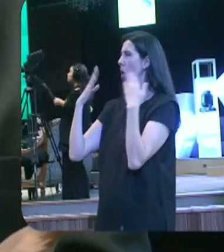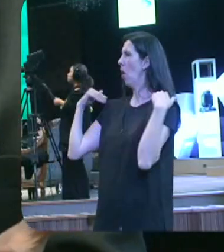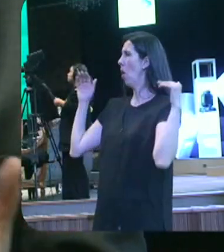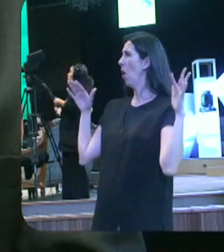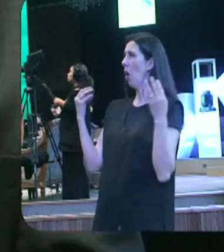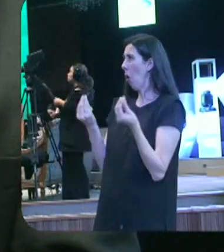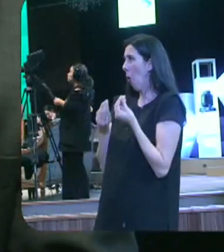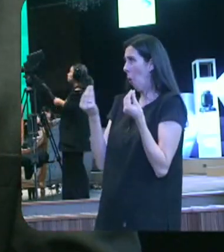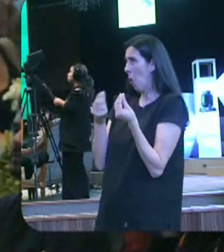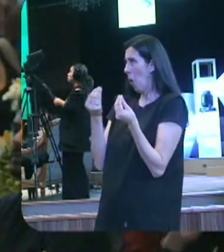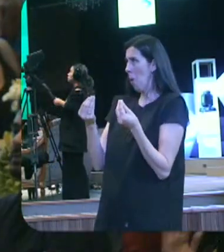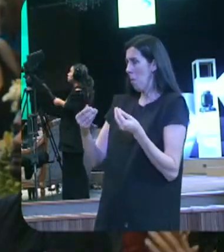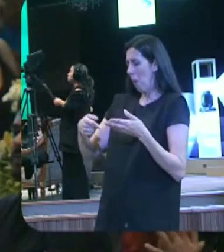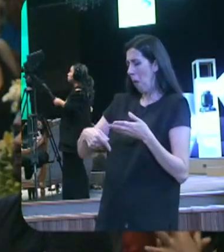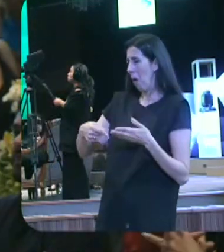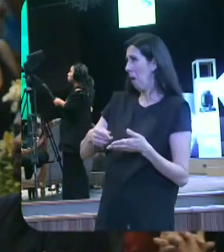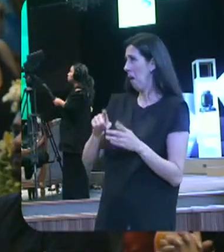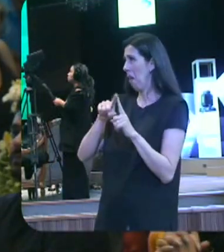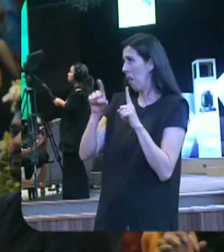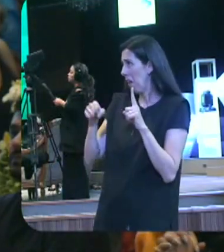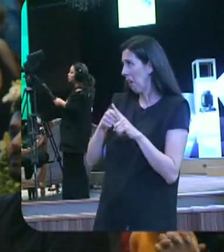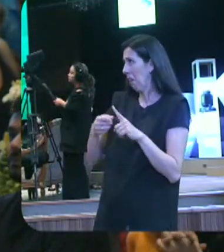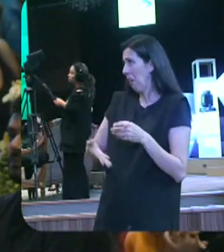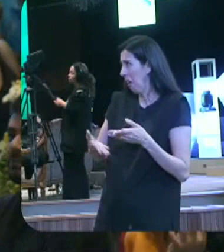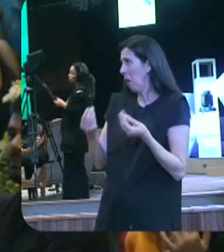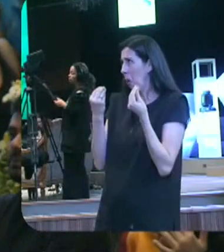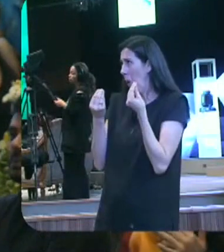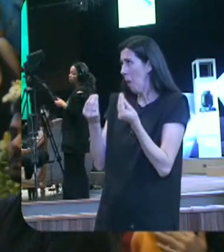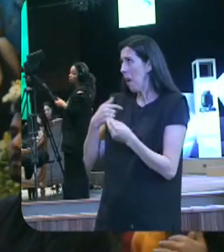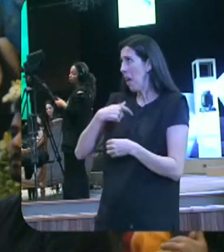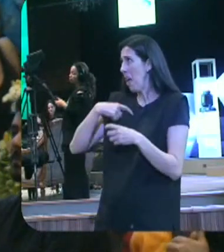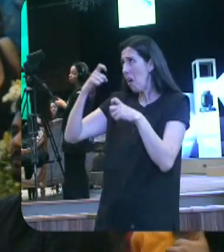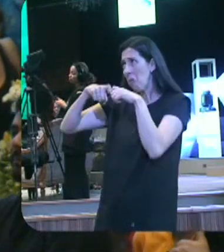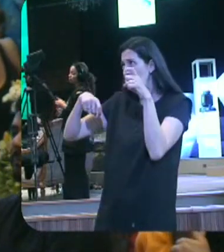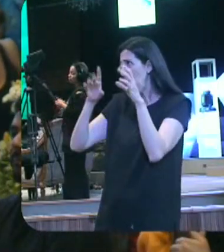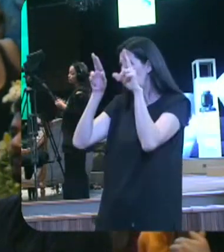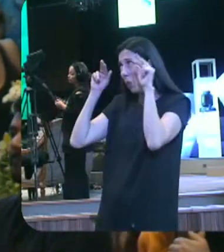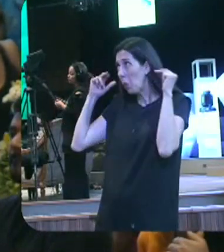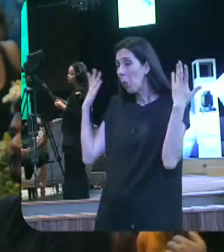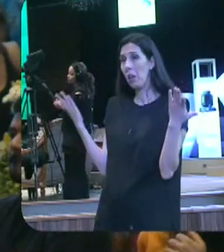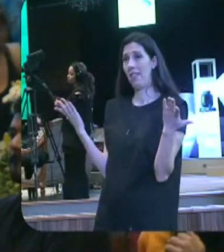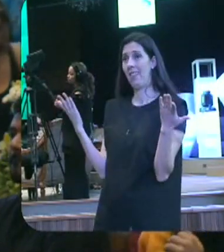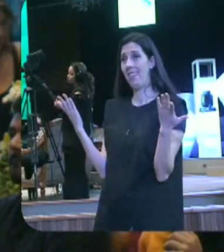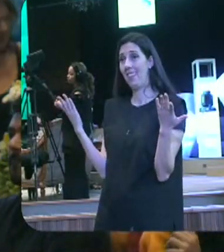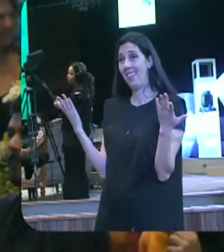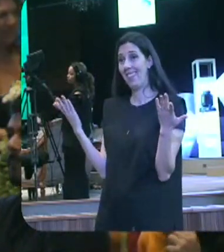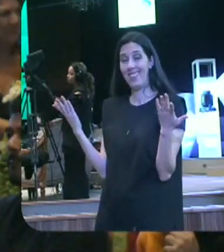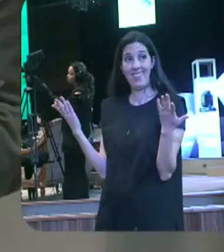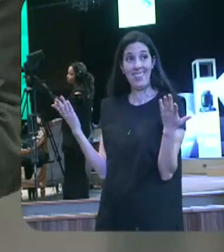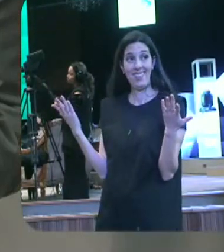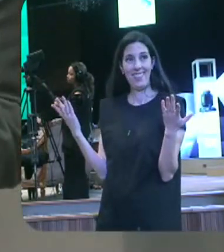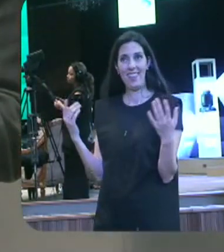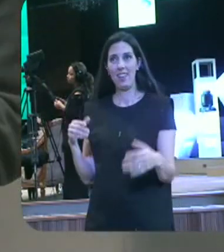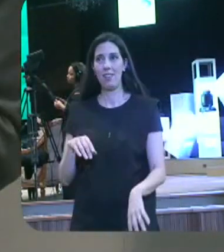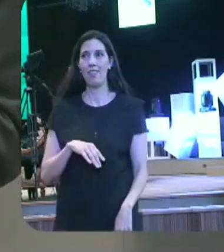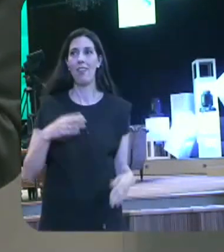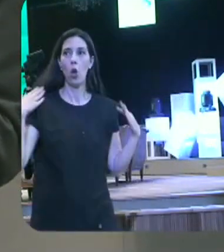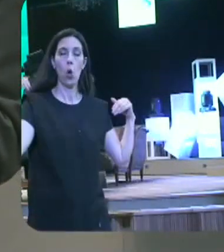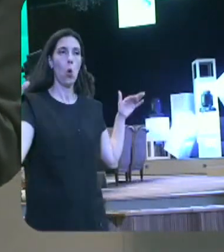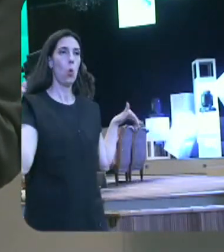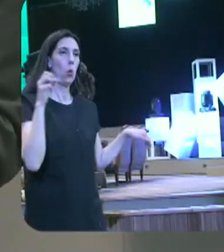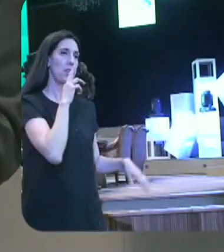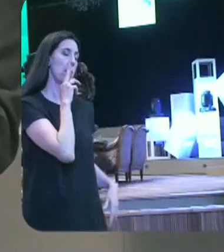acontecer isso? Eu nascer uma criança sem nunca eu ter dormido com homem nenhum, né? E aí o